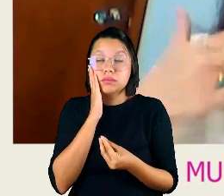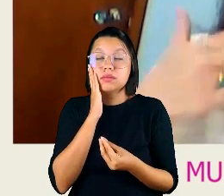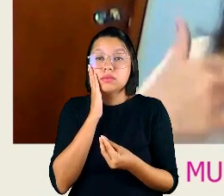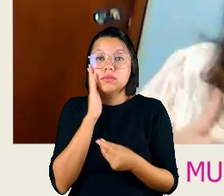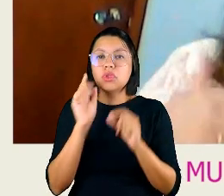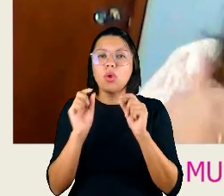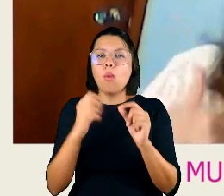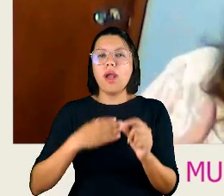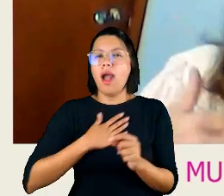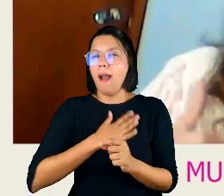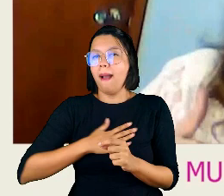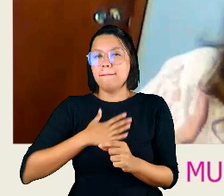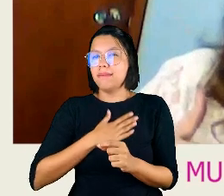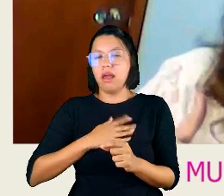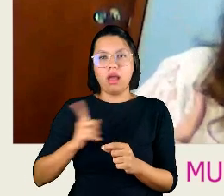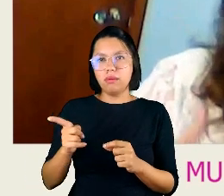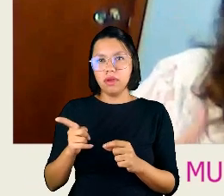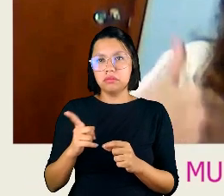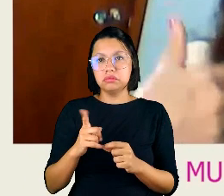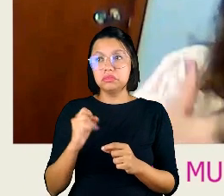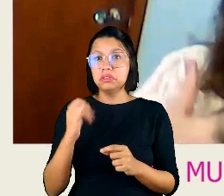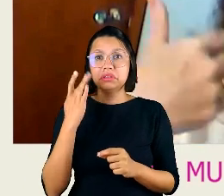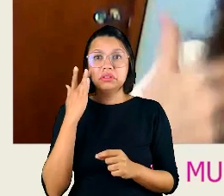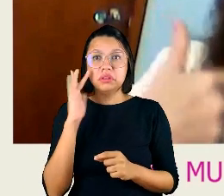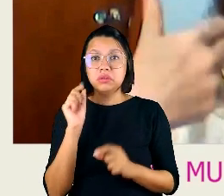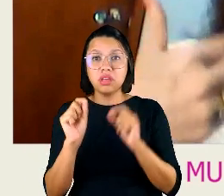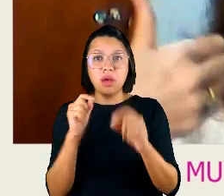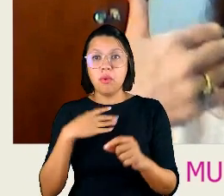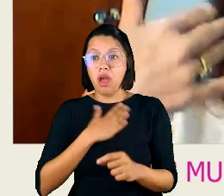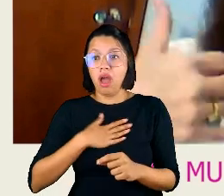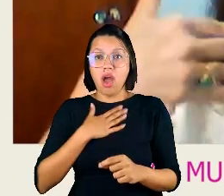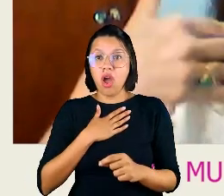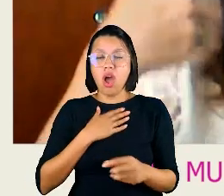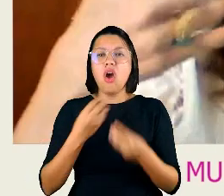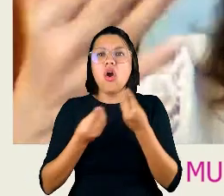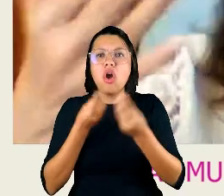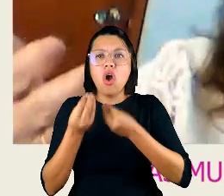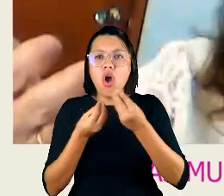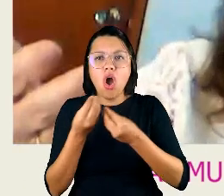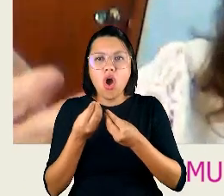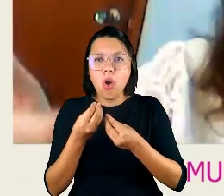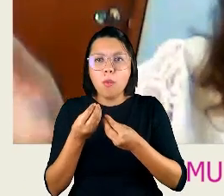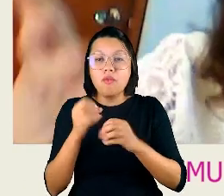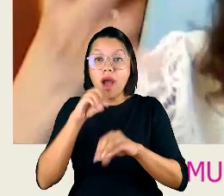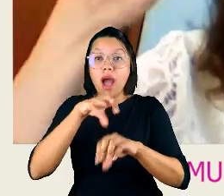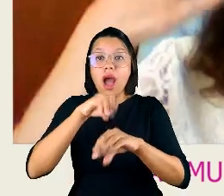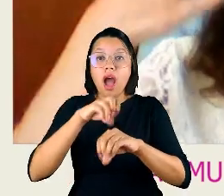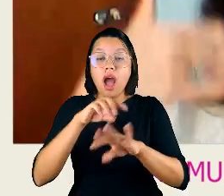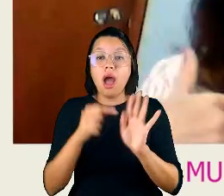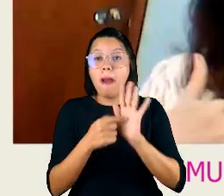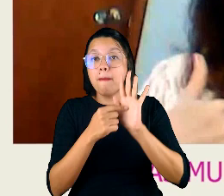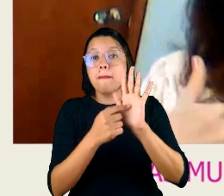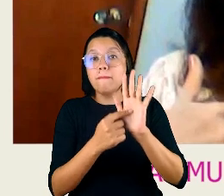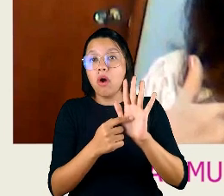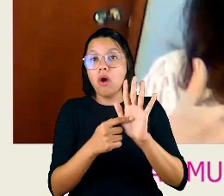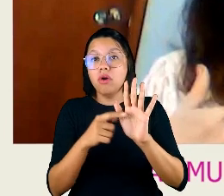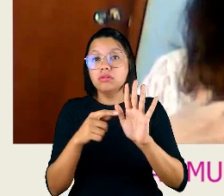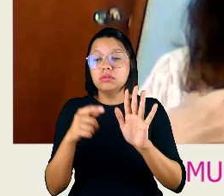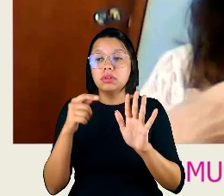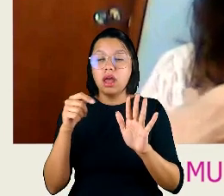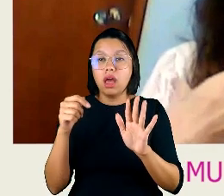se elas não sabem aquilo que dá prazer, como é que elas vão ensinar, mostrar com a parceria aquilo que dá